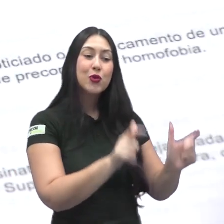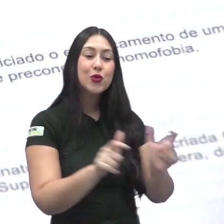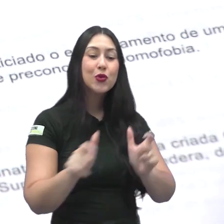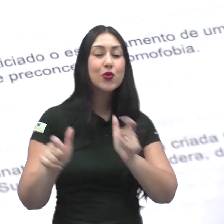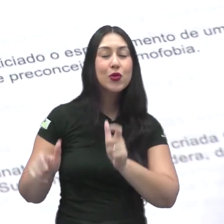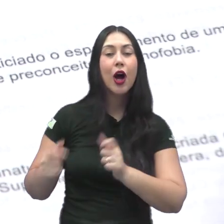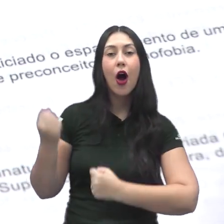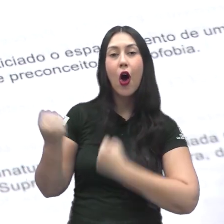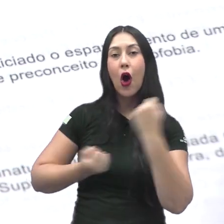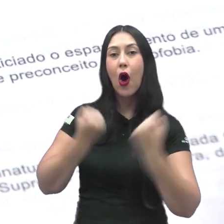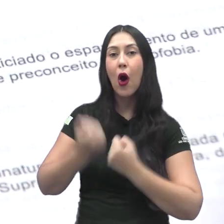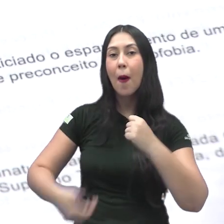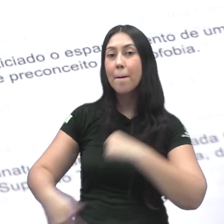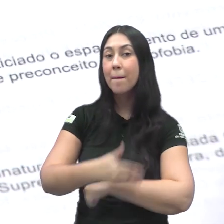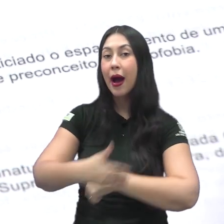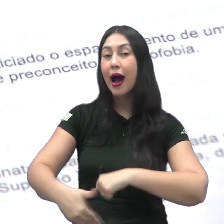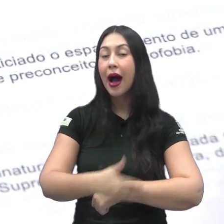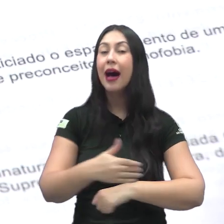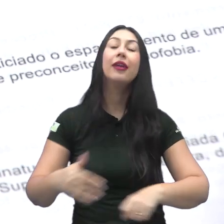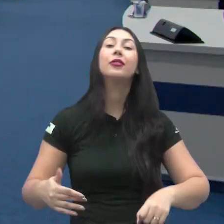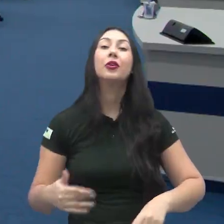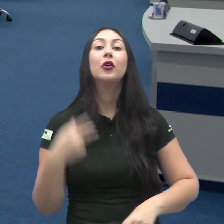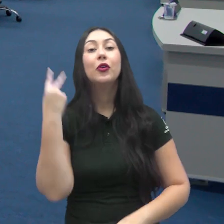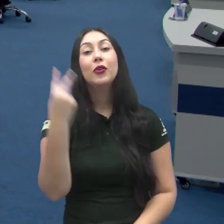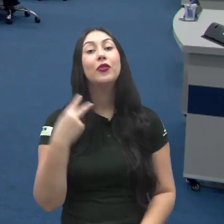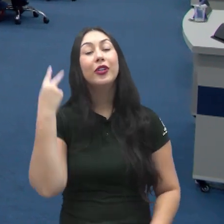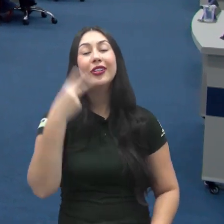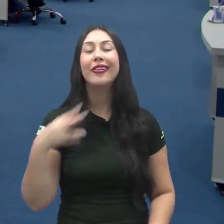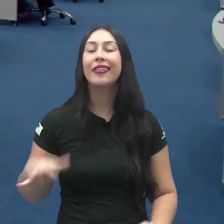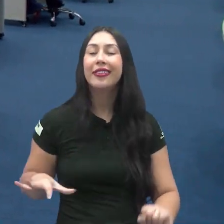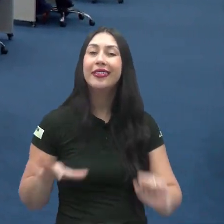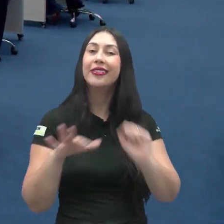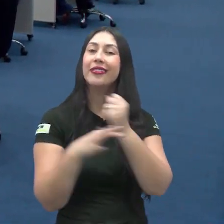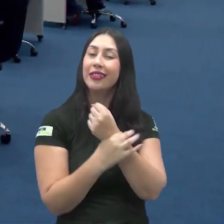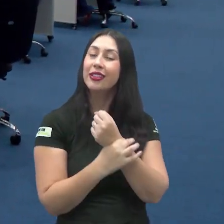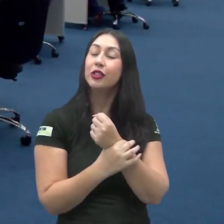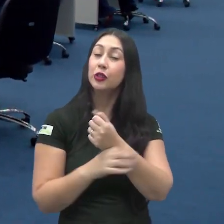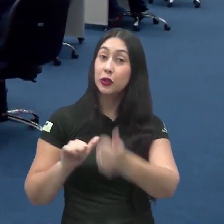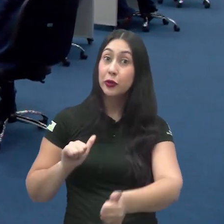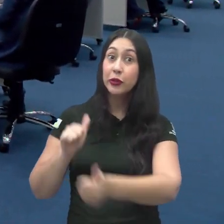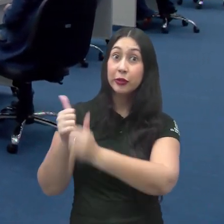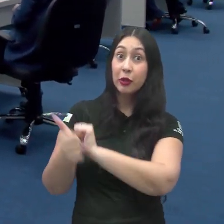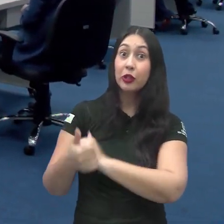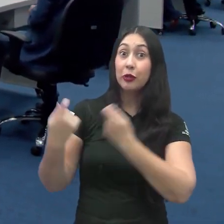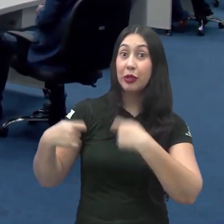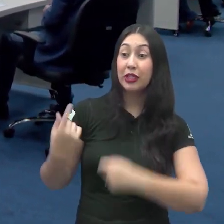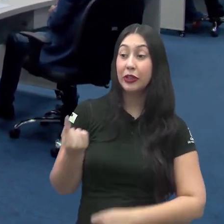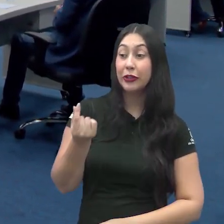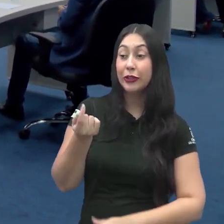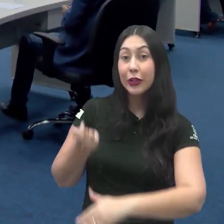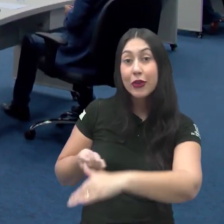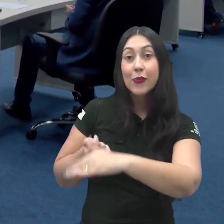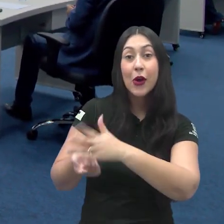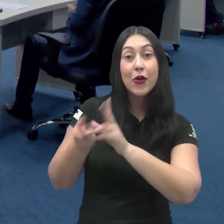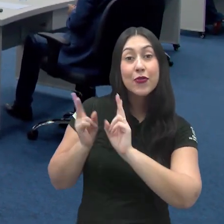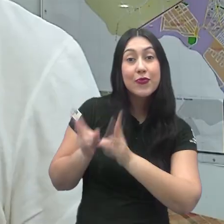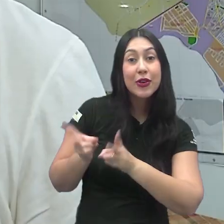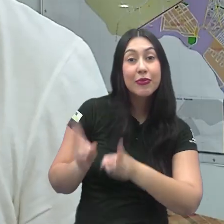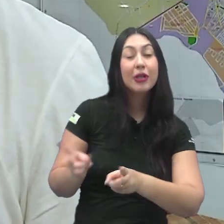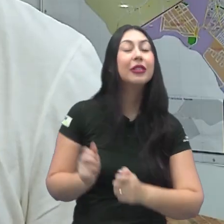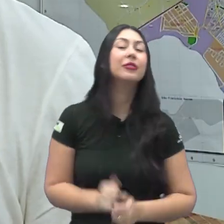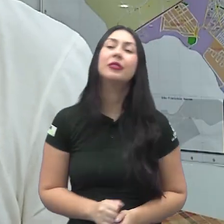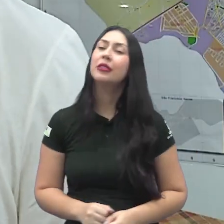circuito joseense e a primeira maratona da cidade, os vereadores garantem que o esporte tenha investimento e